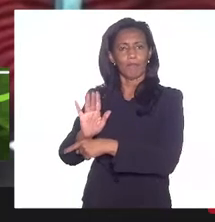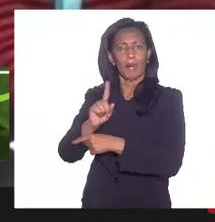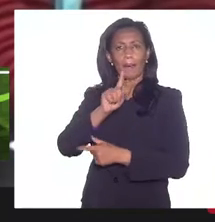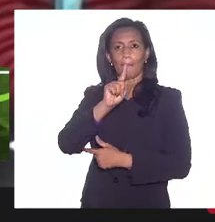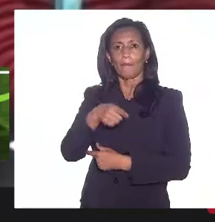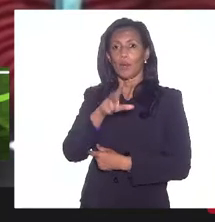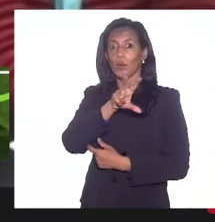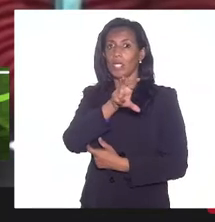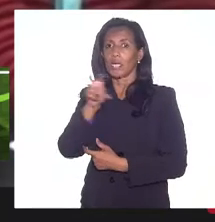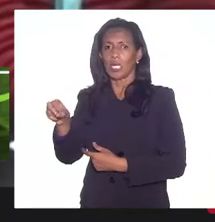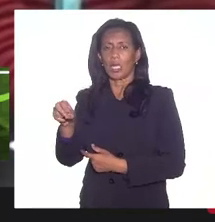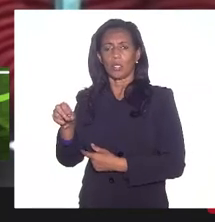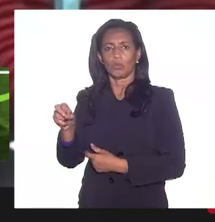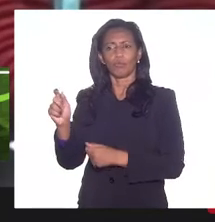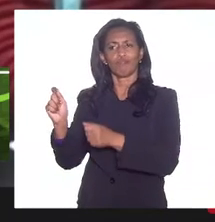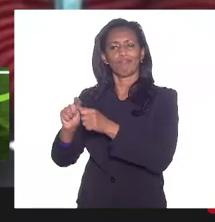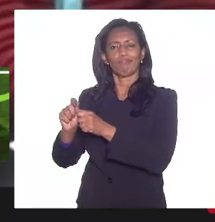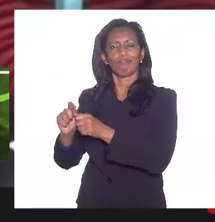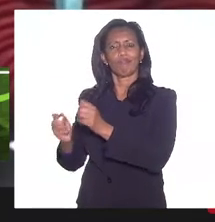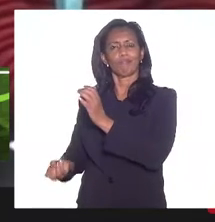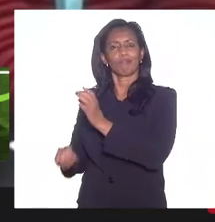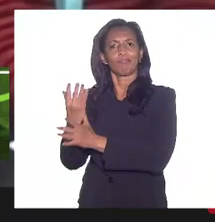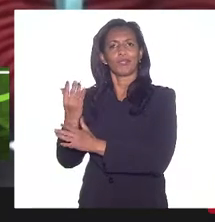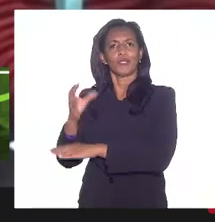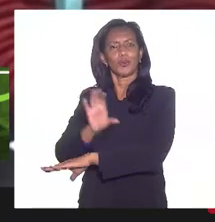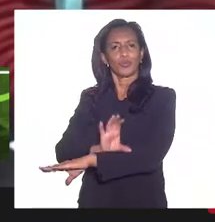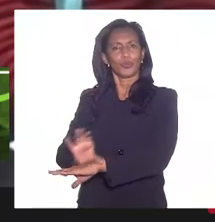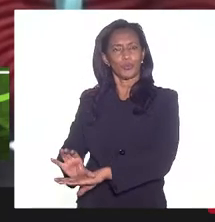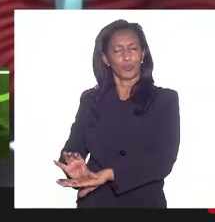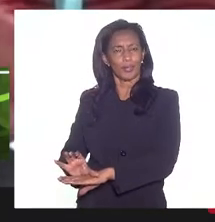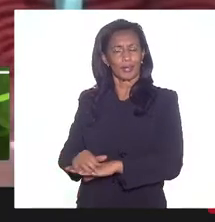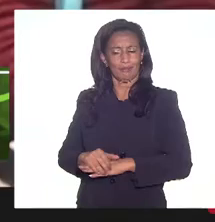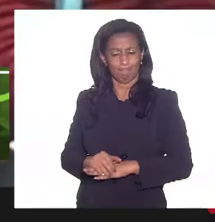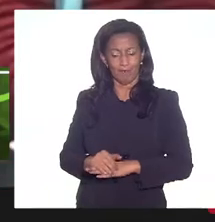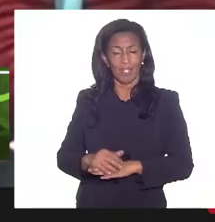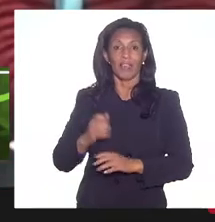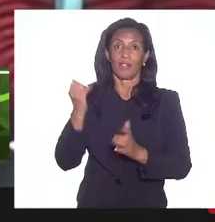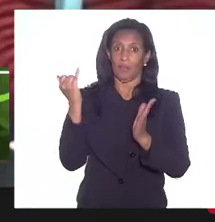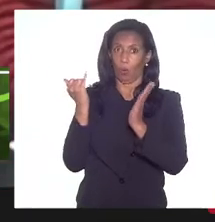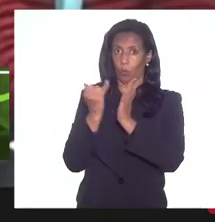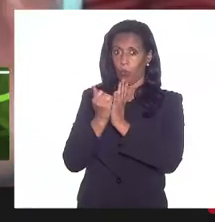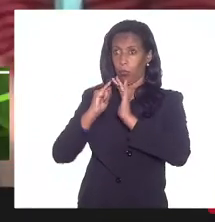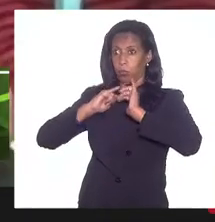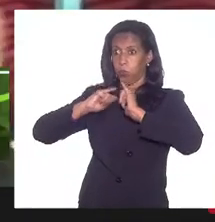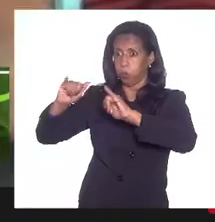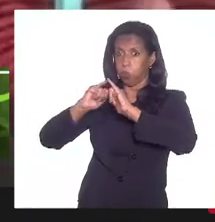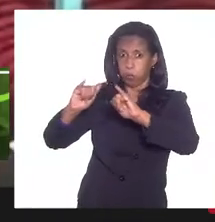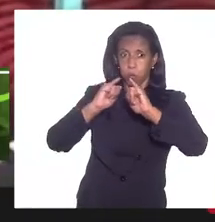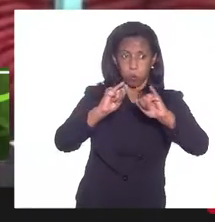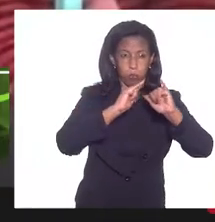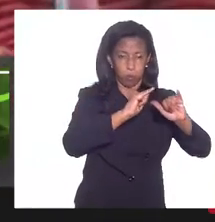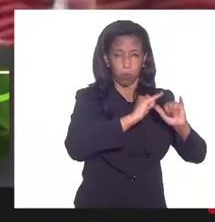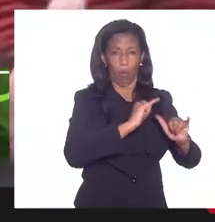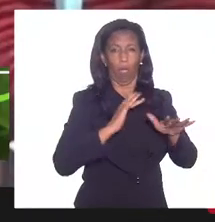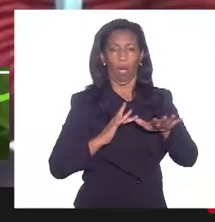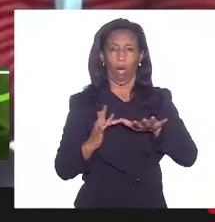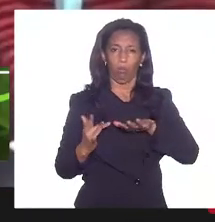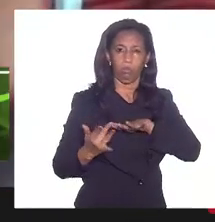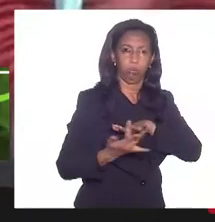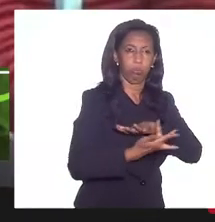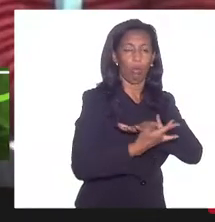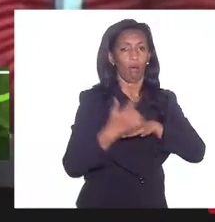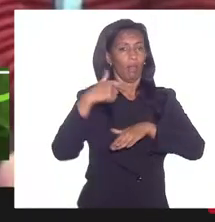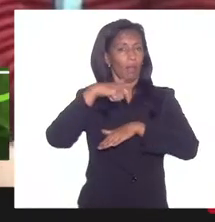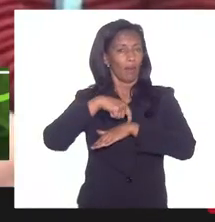fazedores de cultura. Nós fizemos uma ampla divulgação utilizando as redes sociais era um